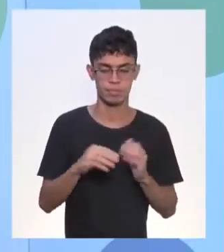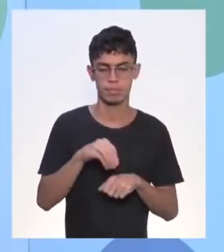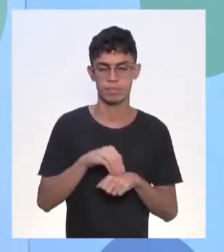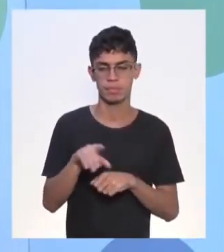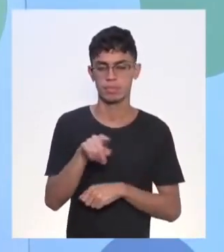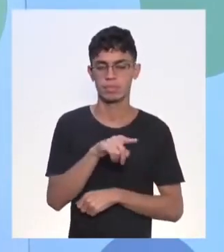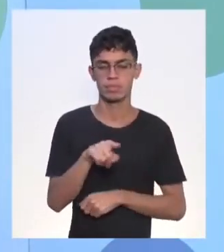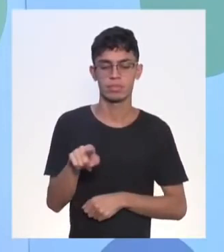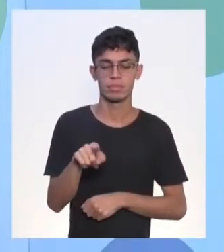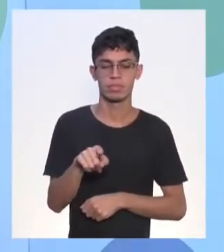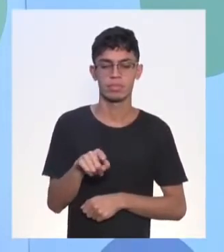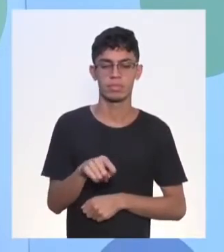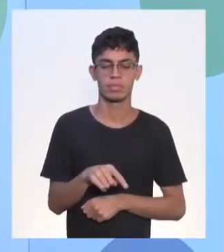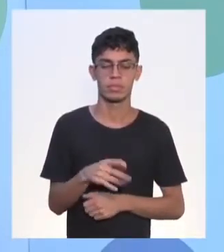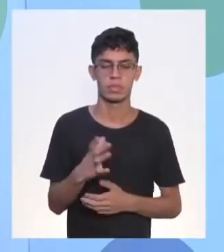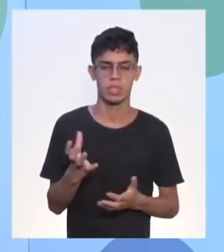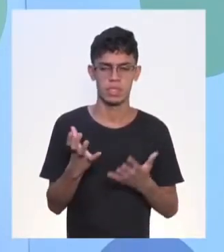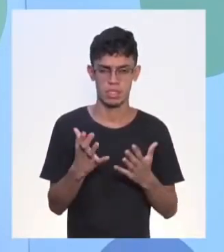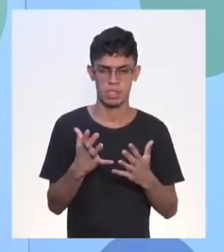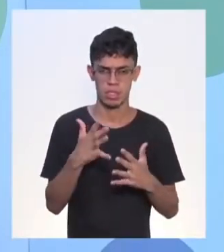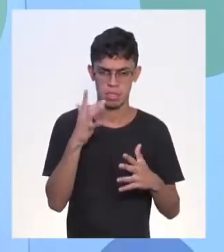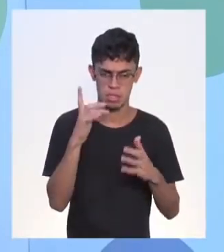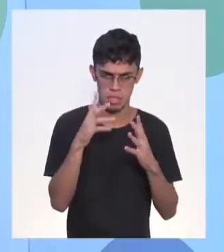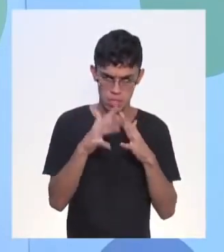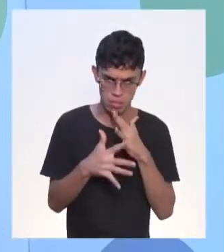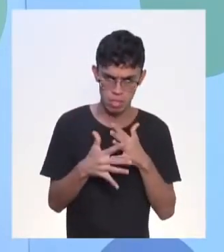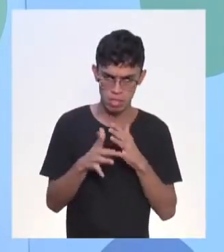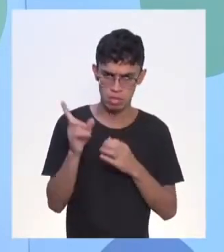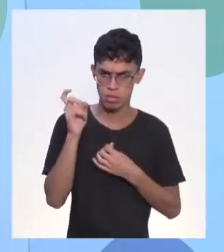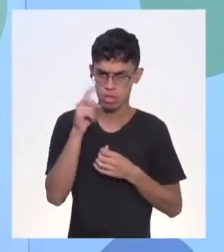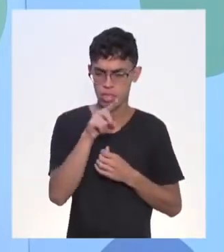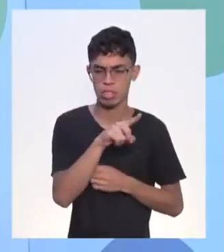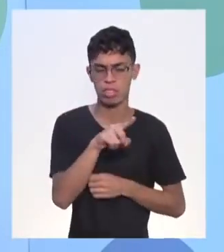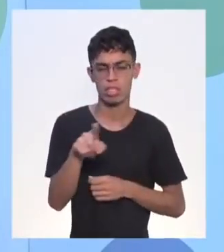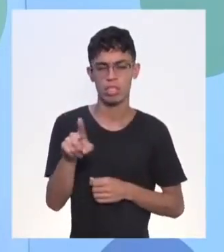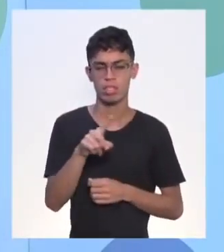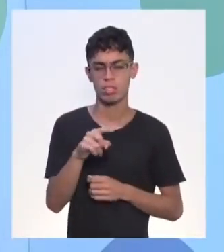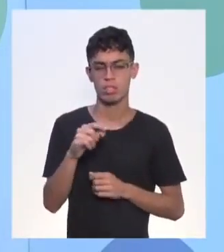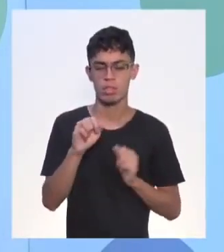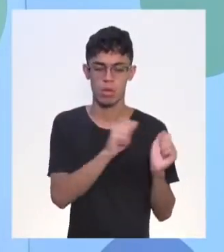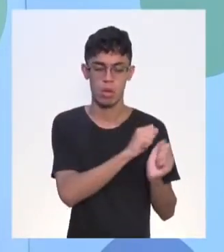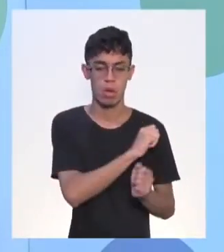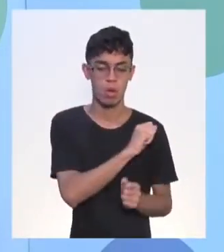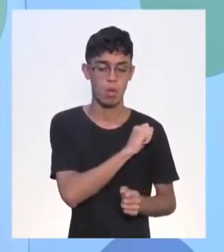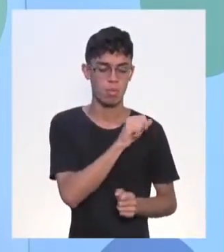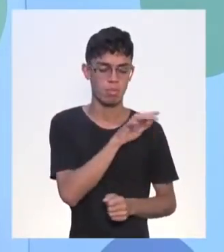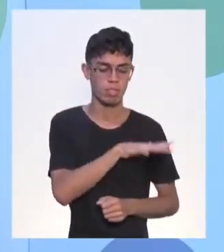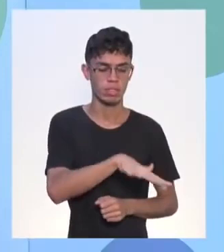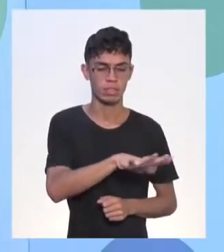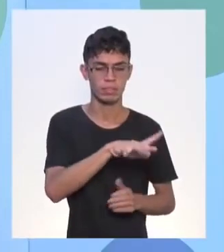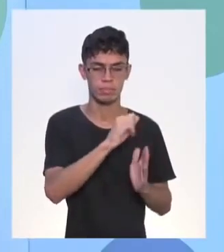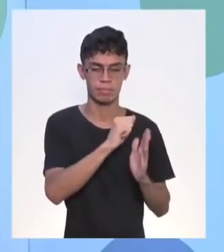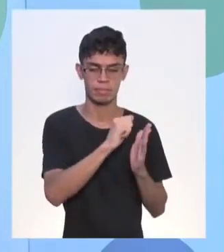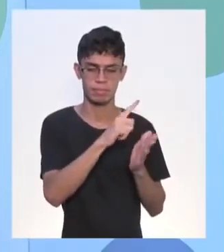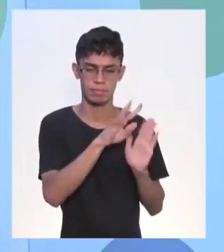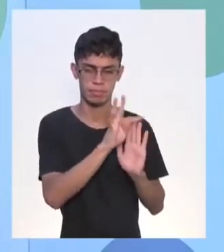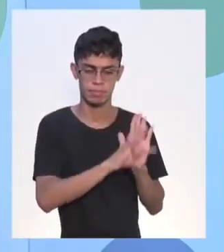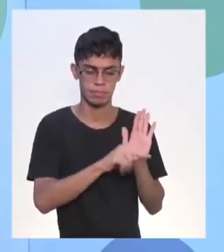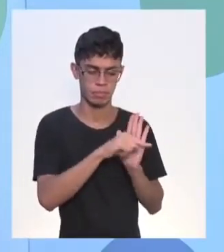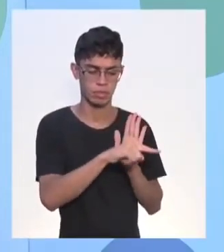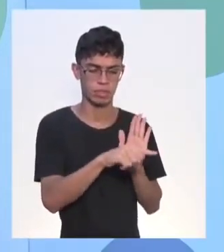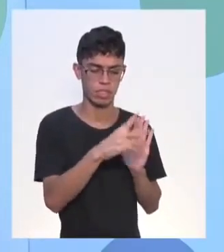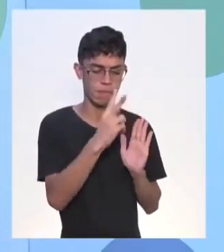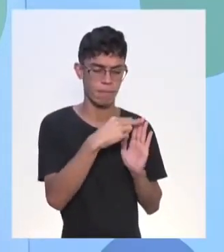queria dar. Não é que a gente quer complicar, não. A gente quer trazer à luz dos alunos alguns textos e que, a partir desses, eles consigam ter